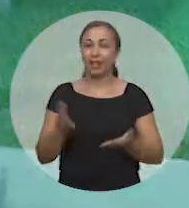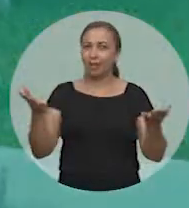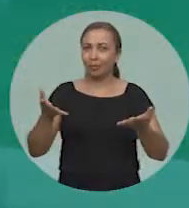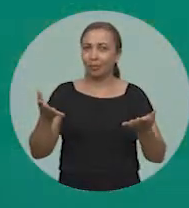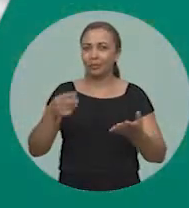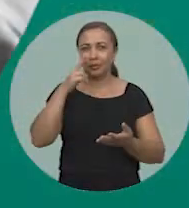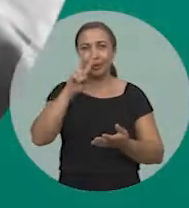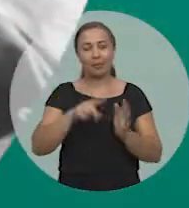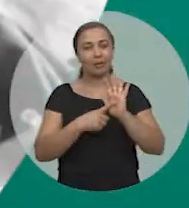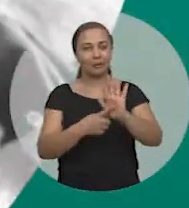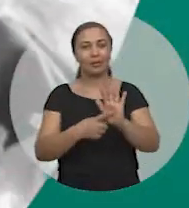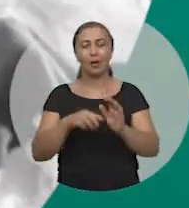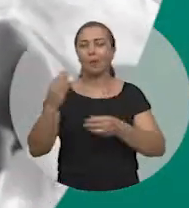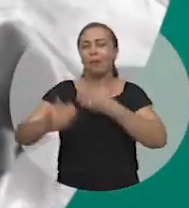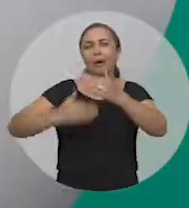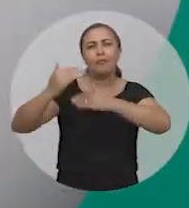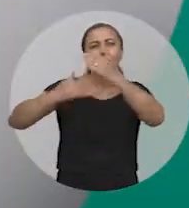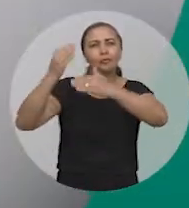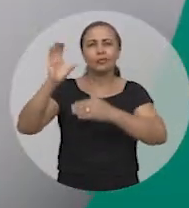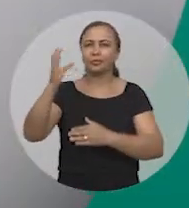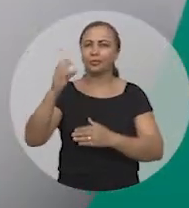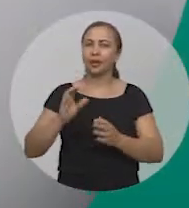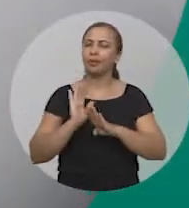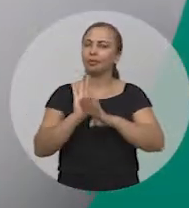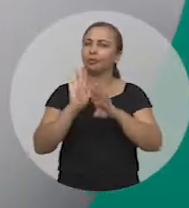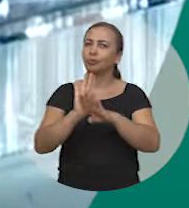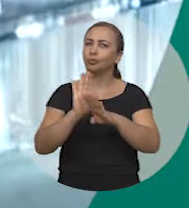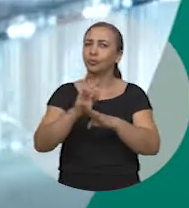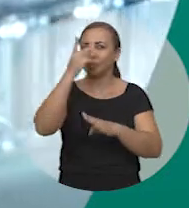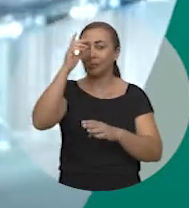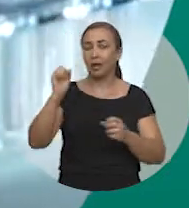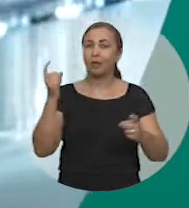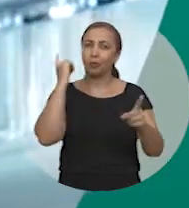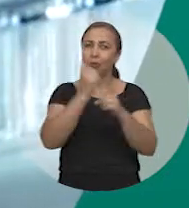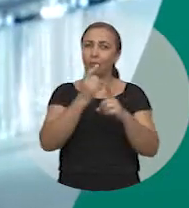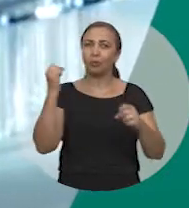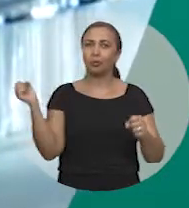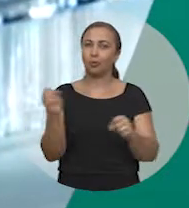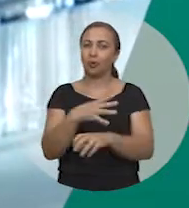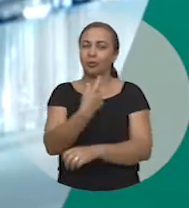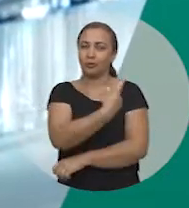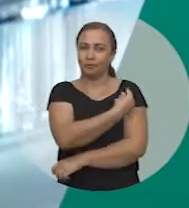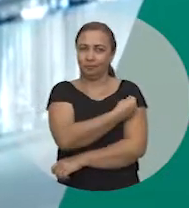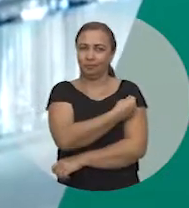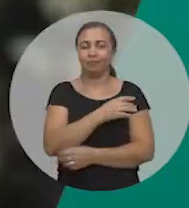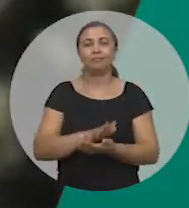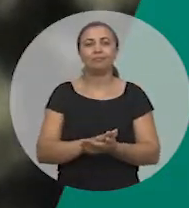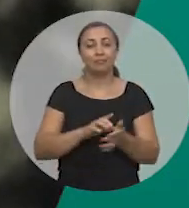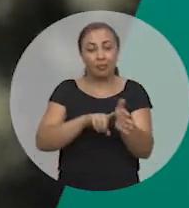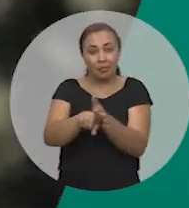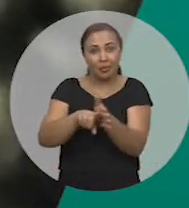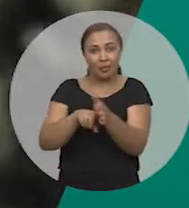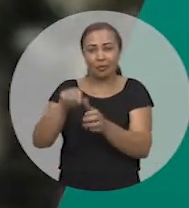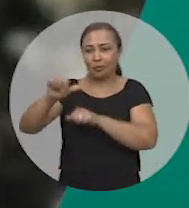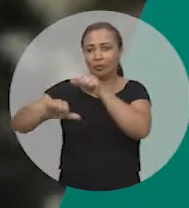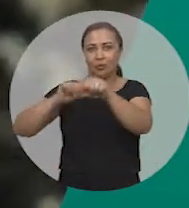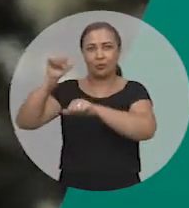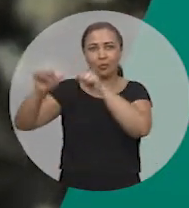nesta edição veja como a evolução científica tem contribuído para descoberta de novas vacinas